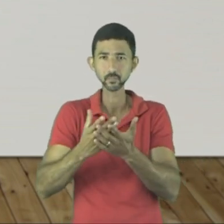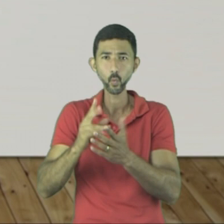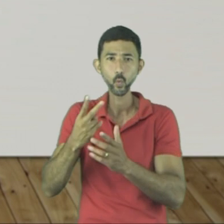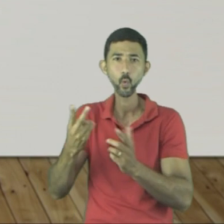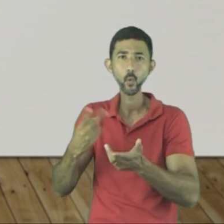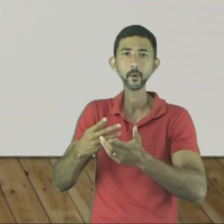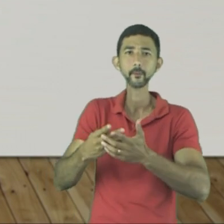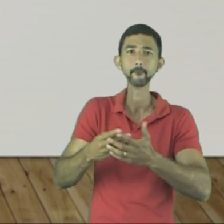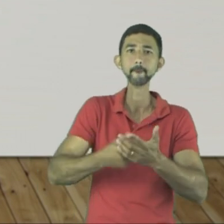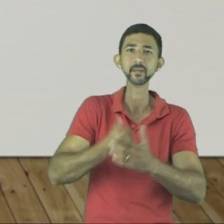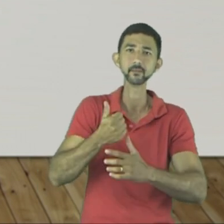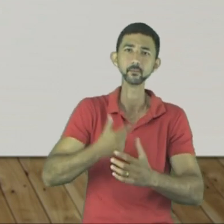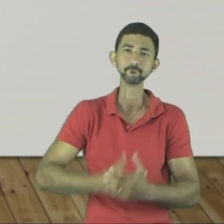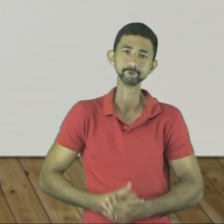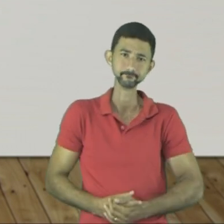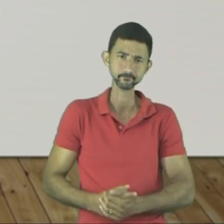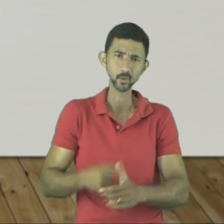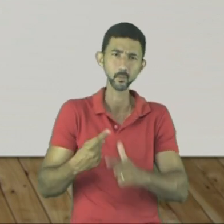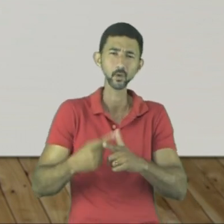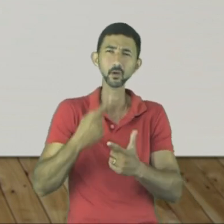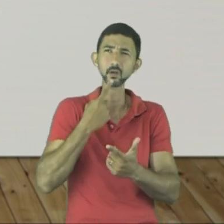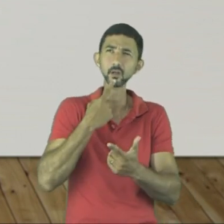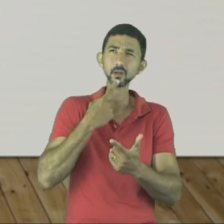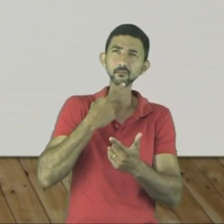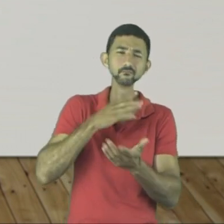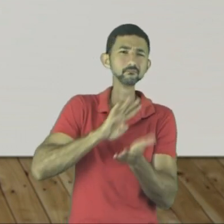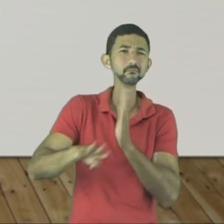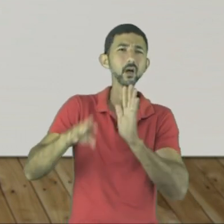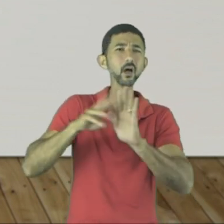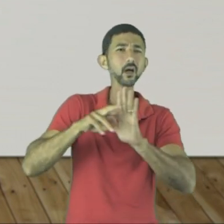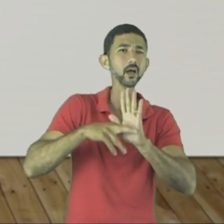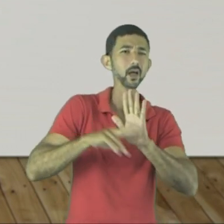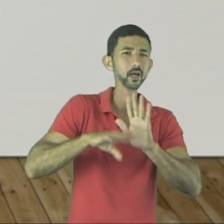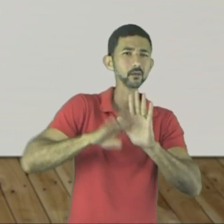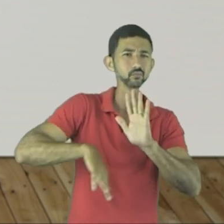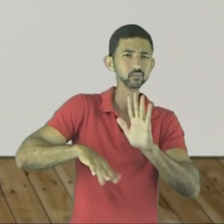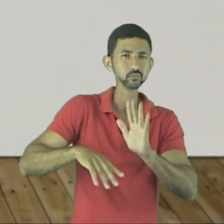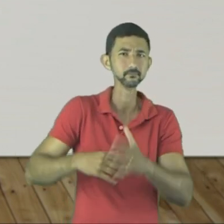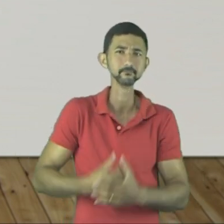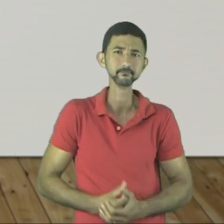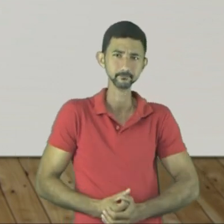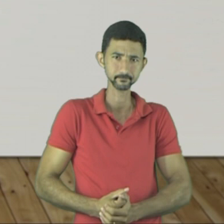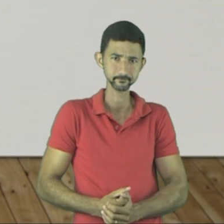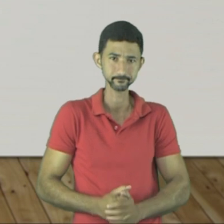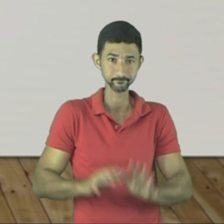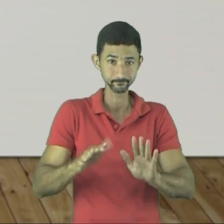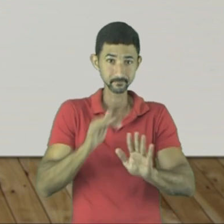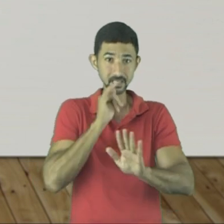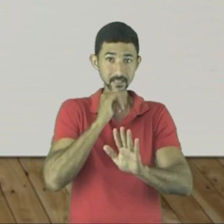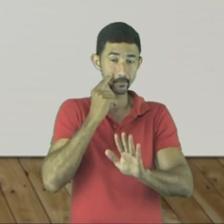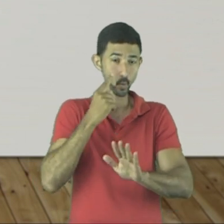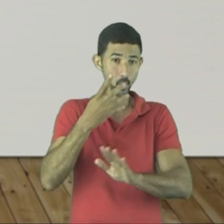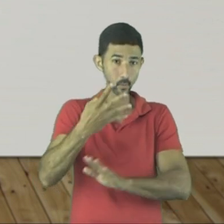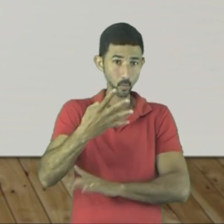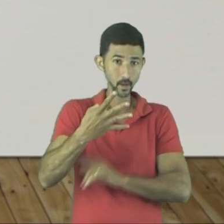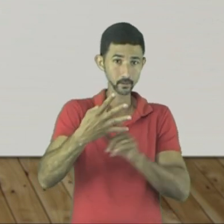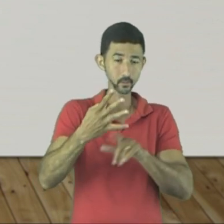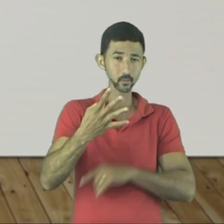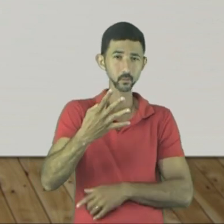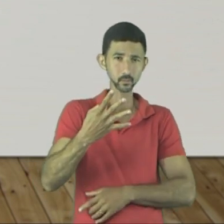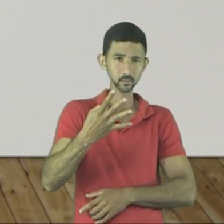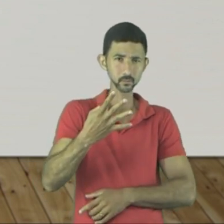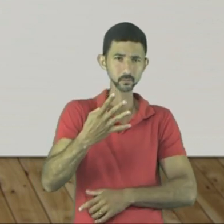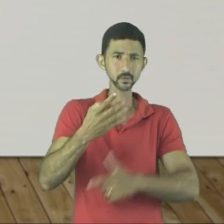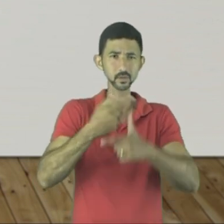vai ser número primo. Por quê? Vai fugir a regra de ter apenas 2 divisores. Por exemplo, olha o 4. Ele vai